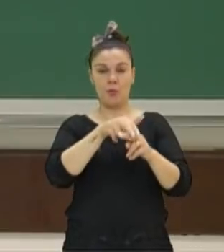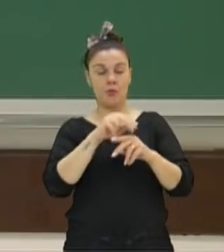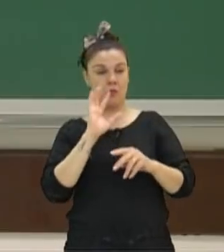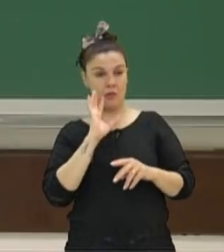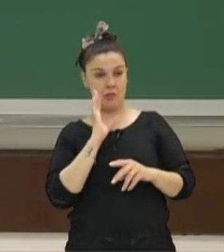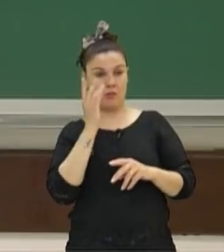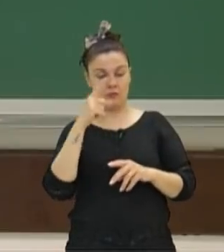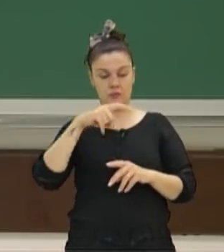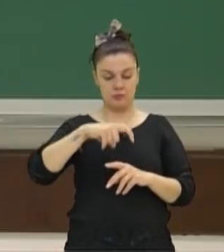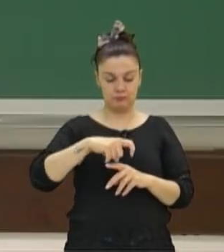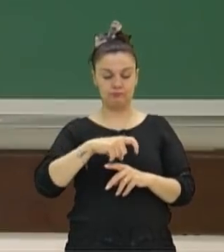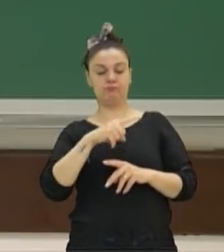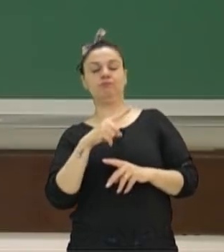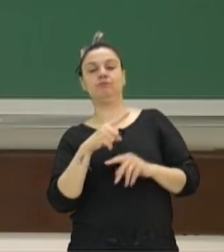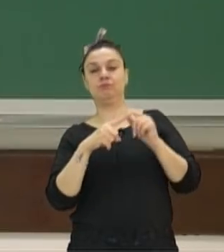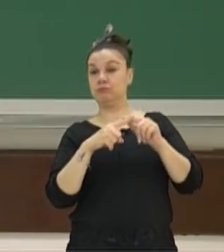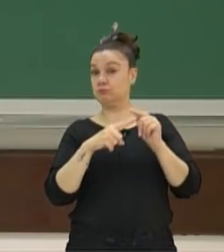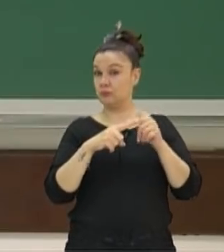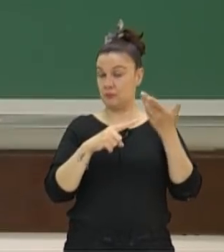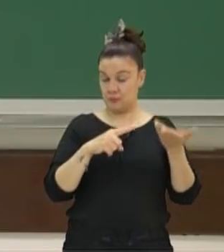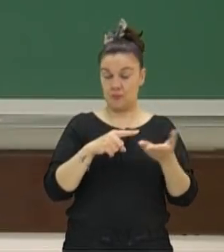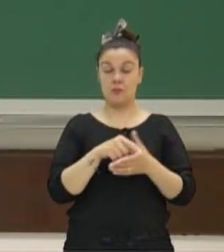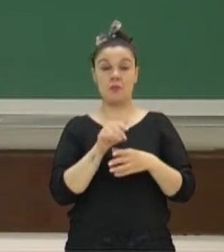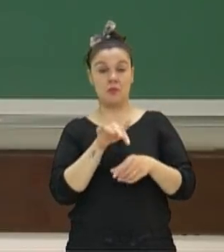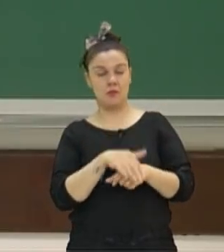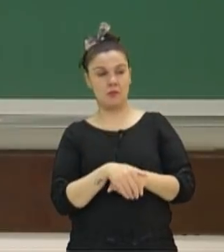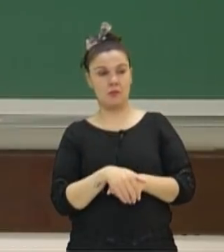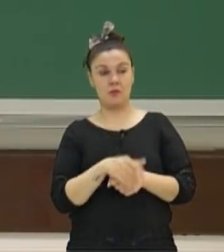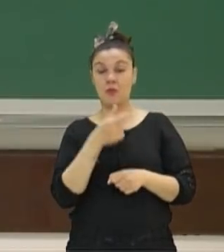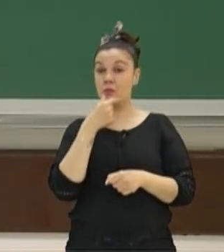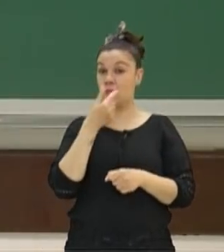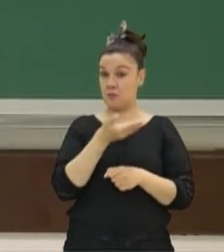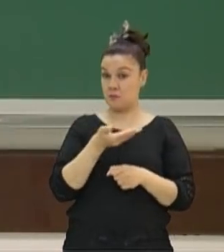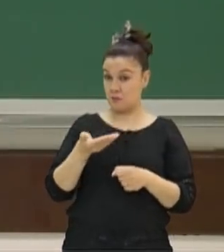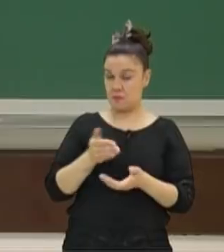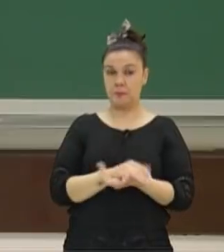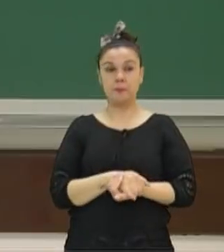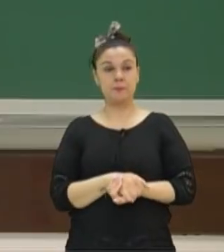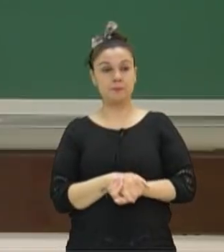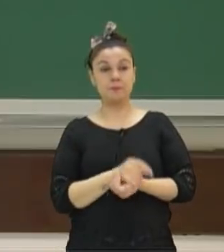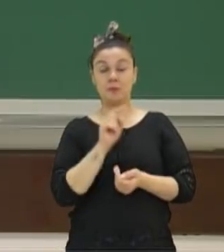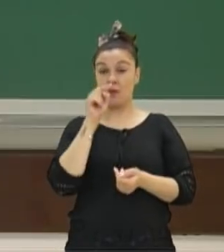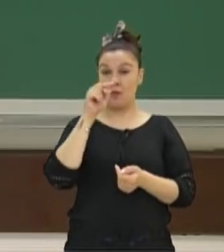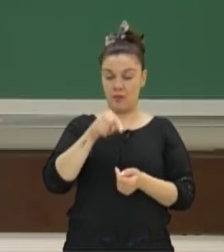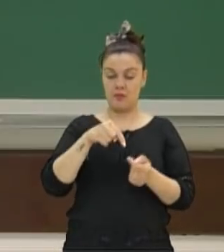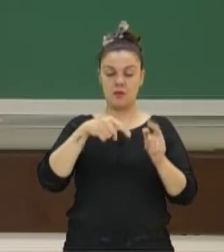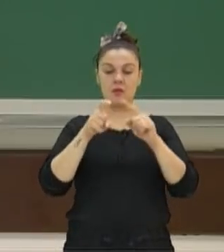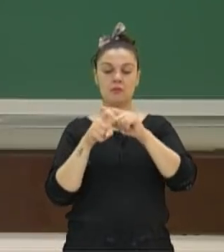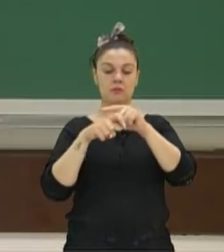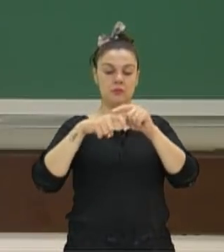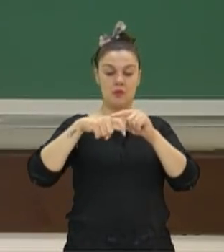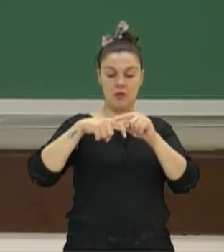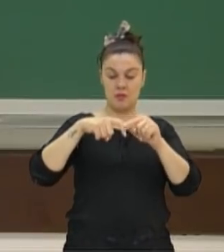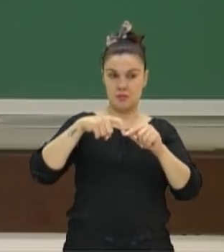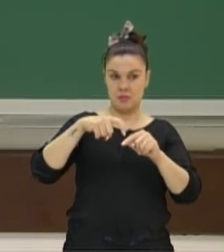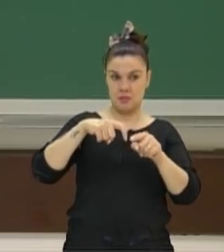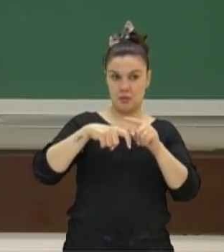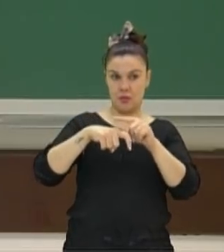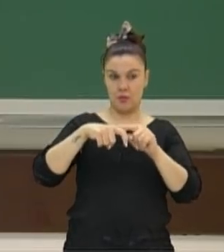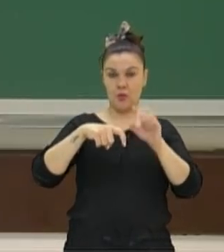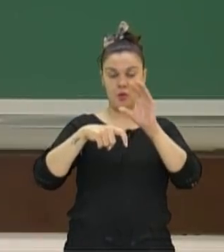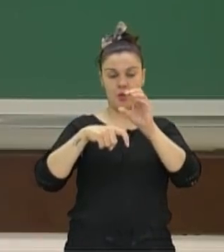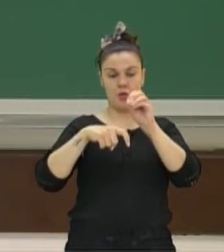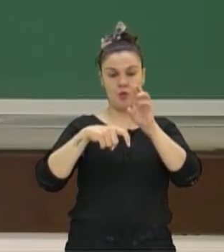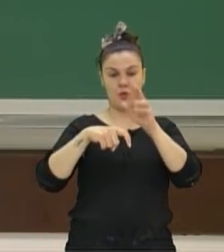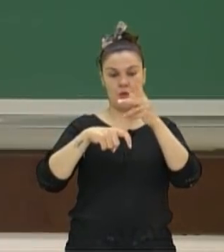acontece esse processo, esse mecanismo aí com os homens. Então, essa região toda formada por